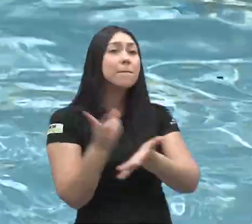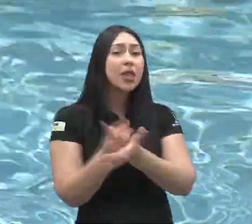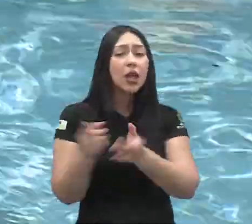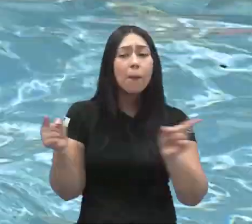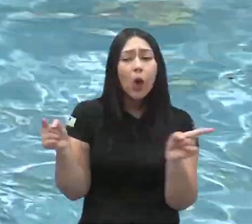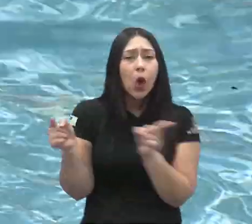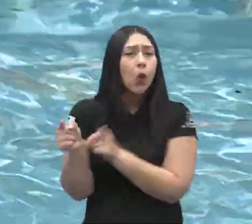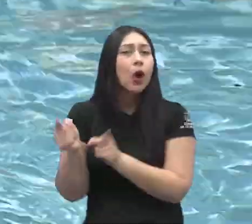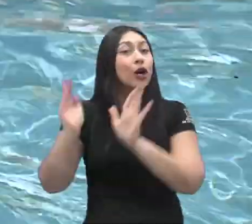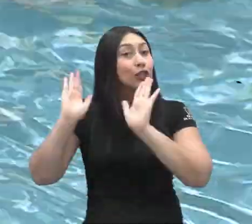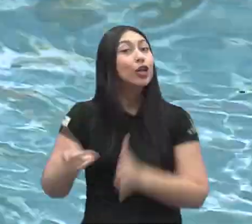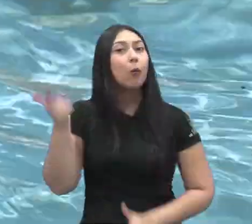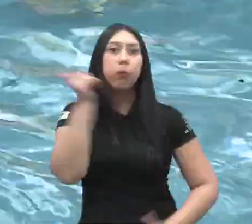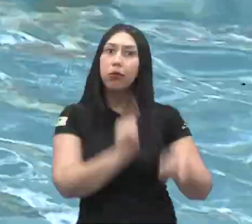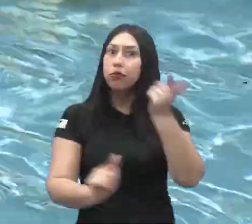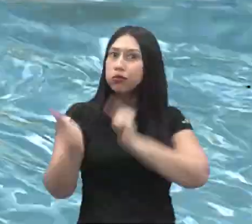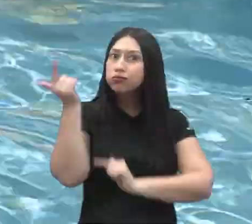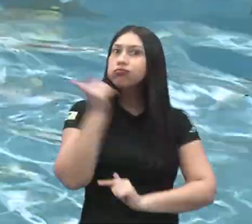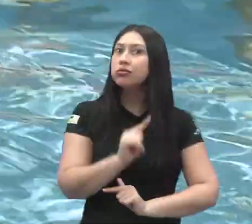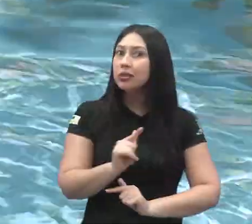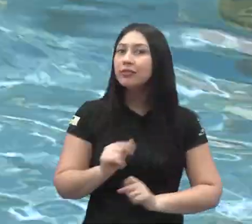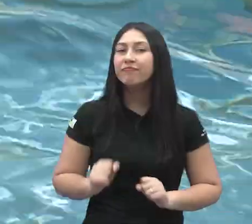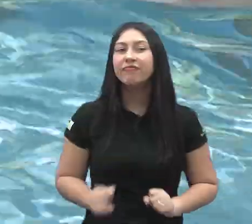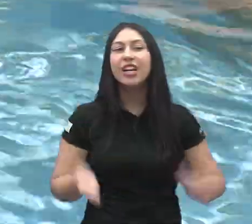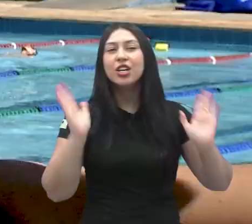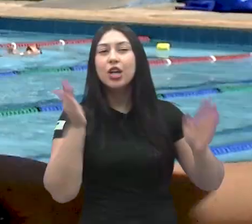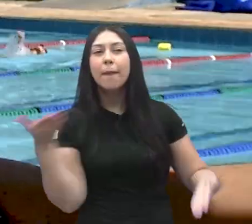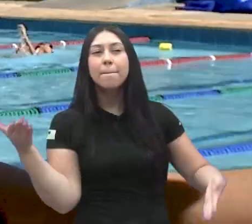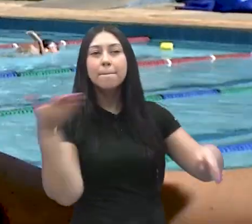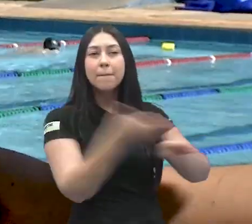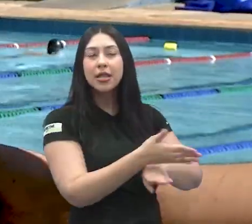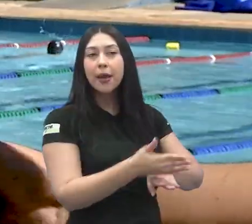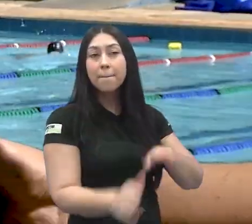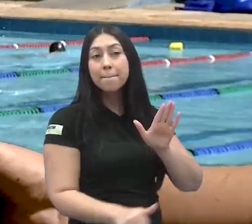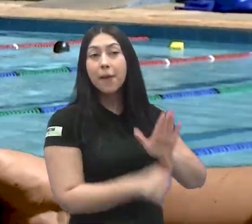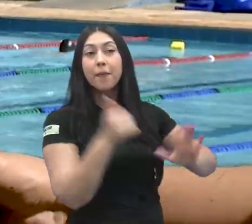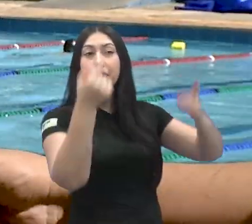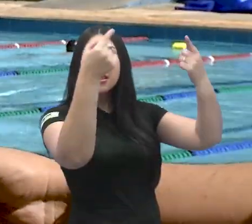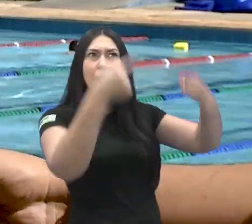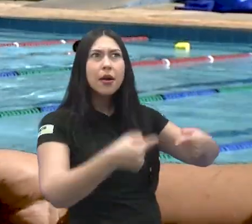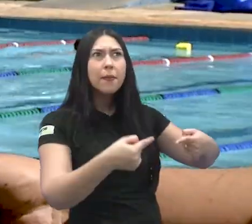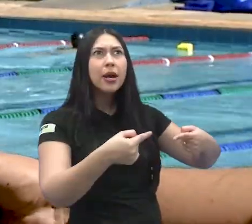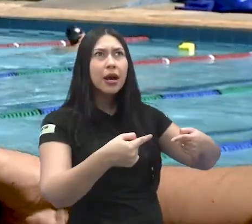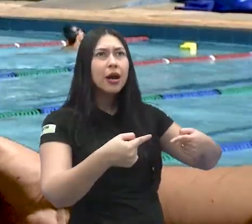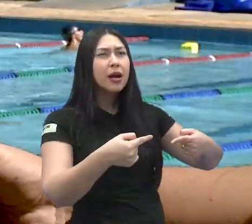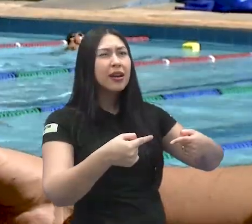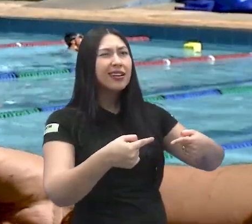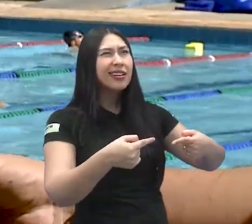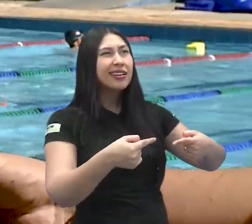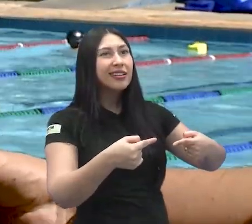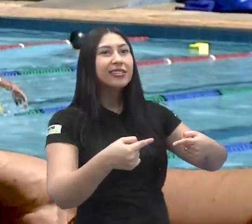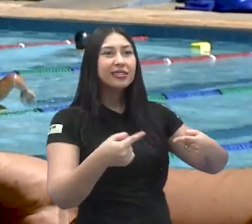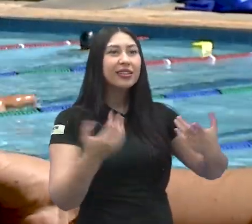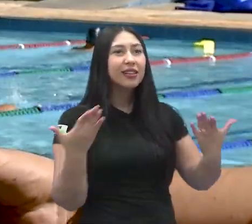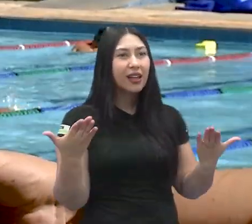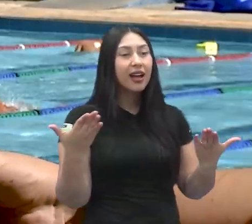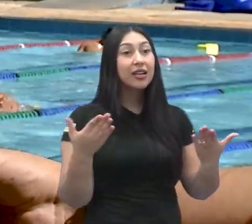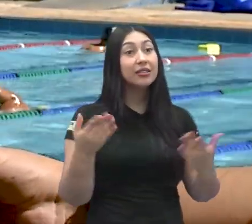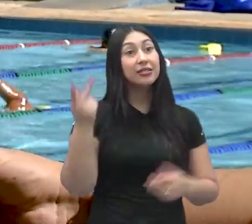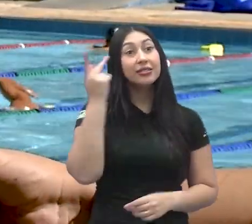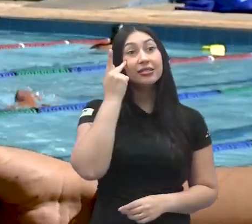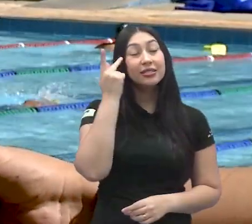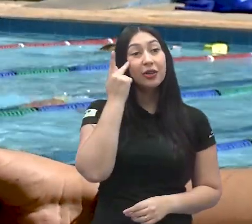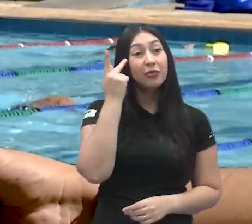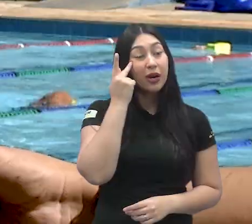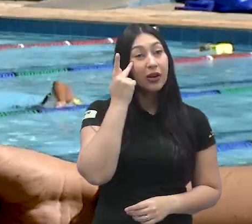apesar do pouco tempo, já coleciona conquistas. Já fiz parte da minha primeira competição, foi algo mais para conhecer